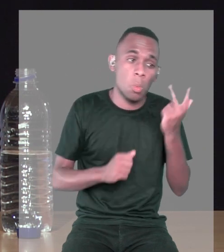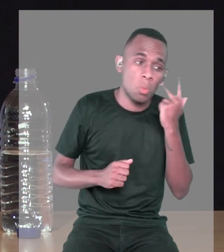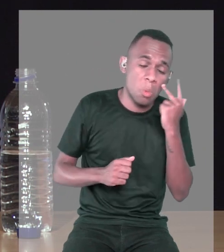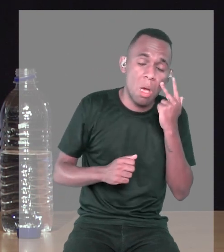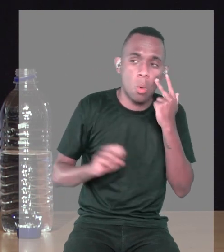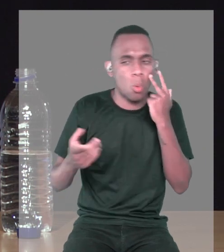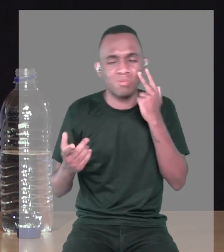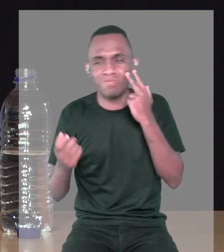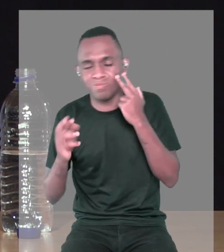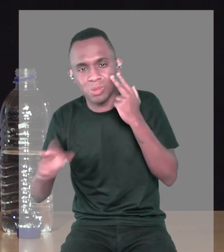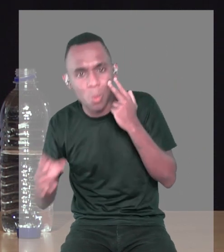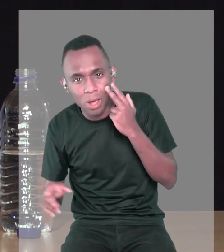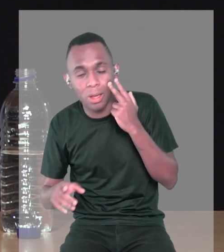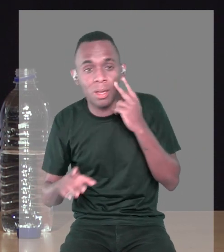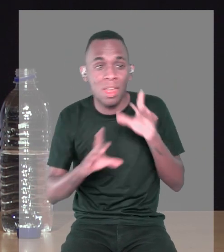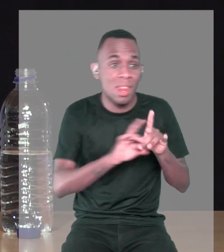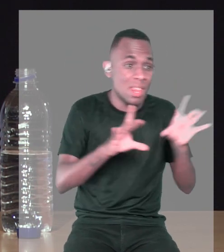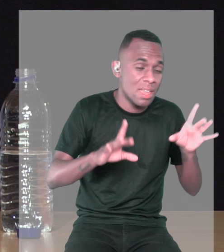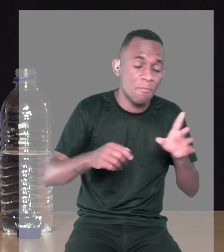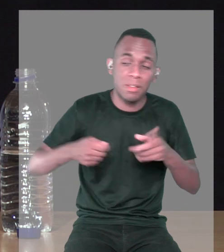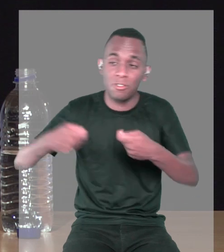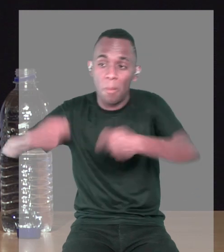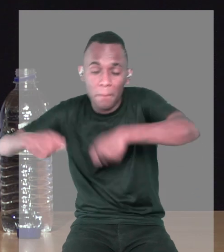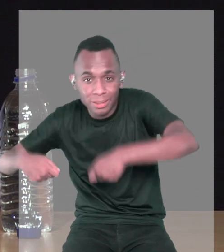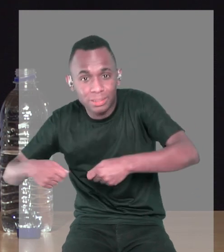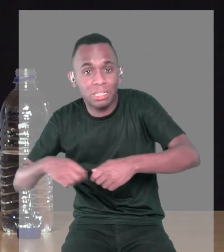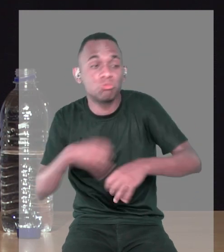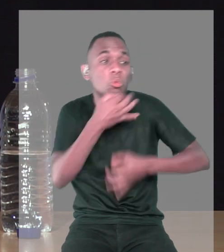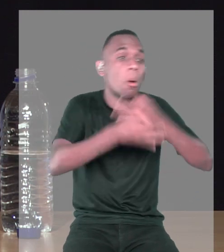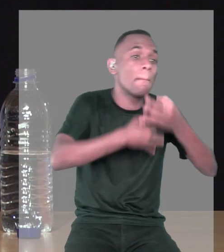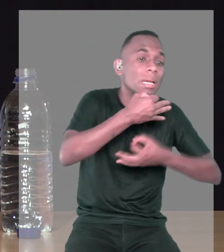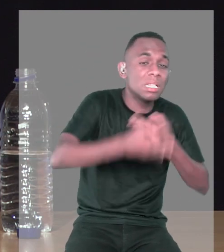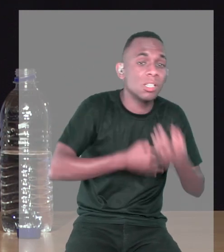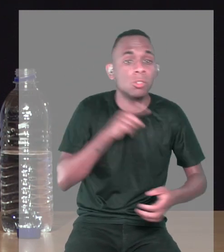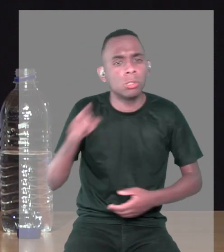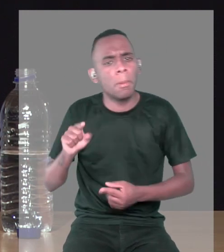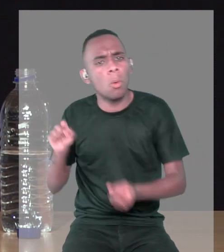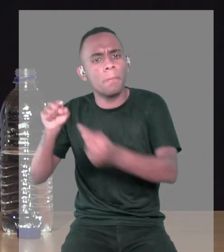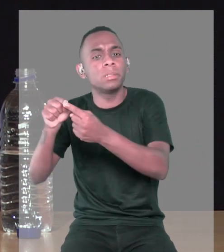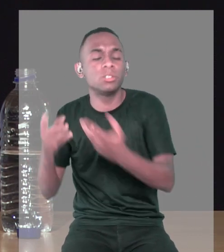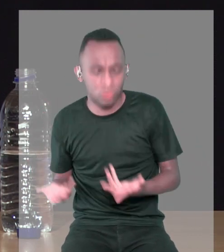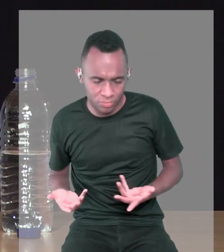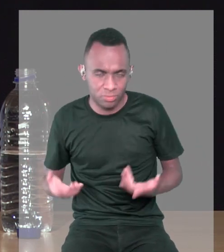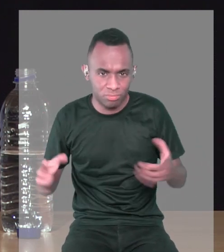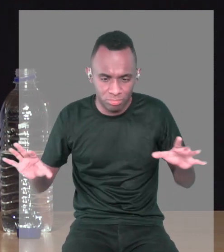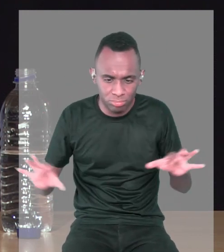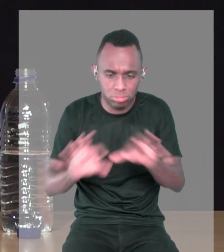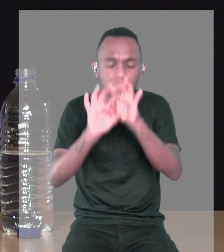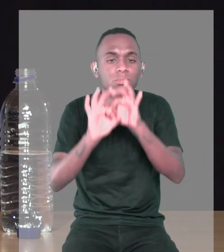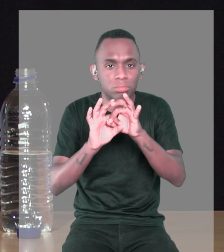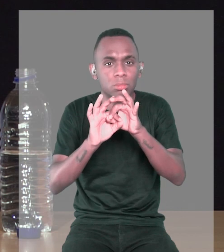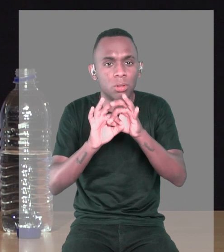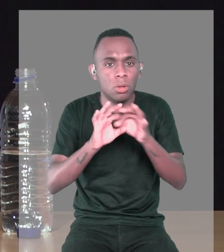o acaso e o destino, a liberdade e a necessidade, a subjetividade e a